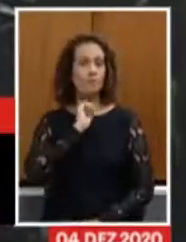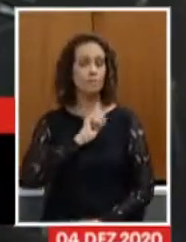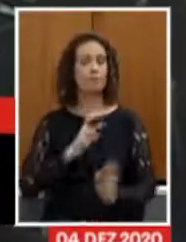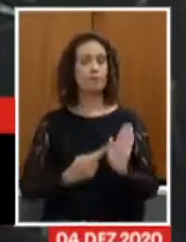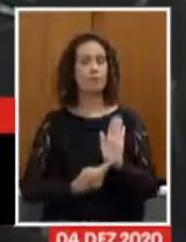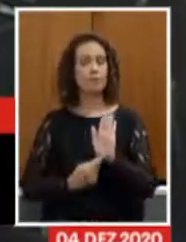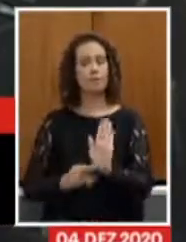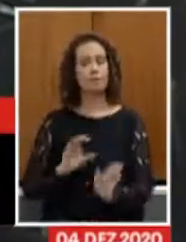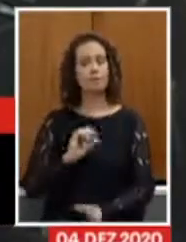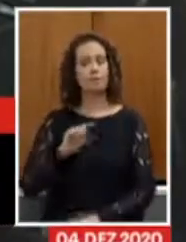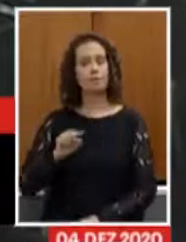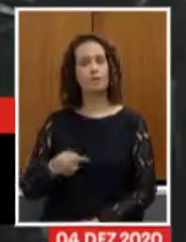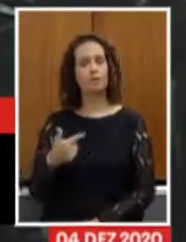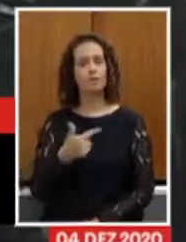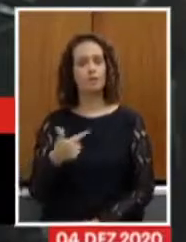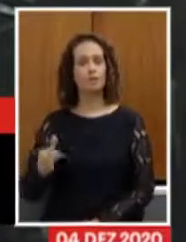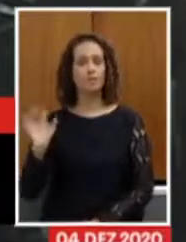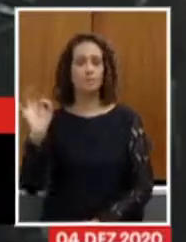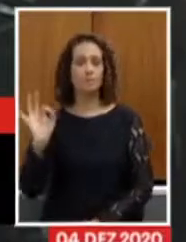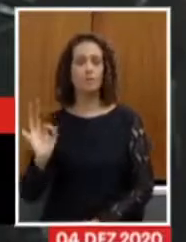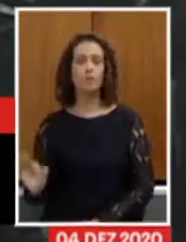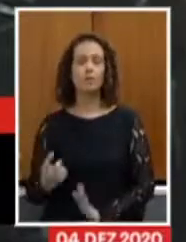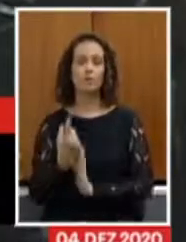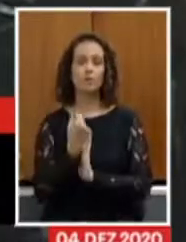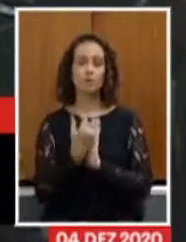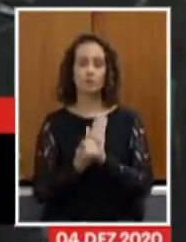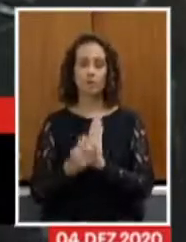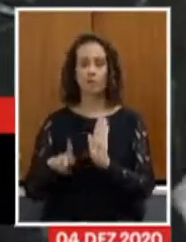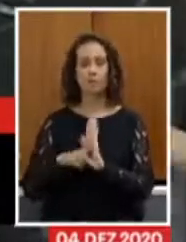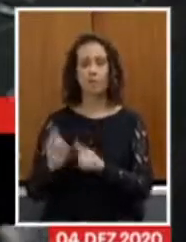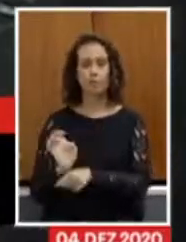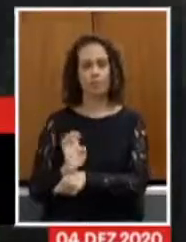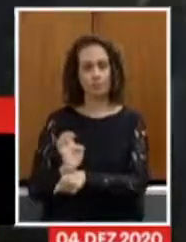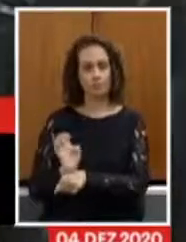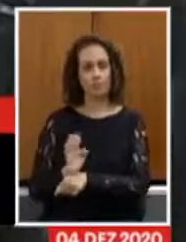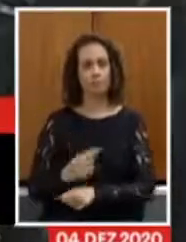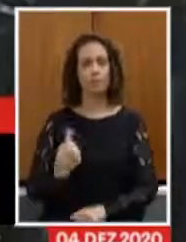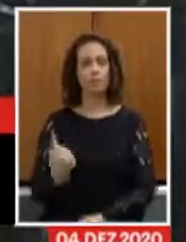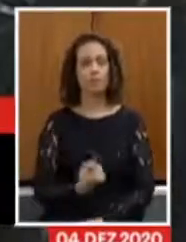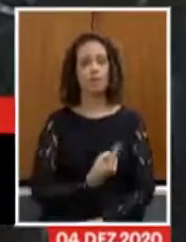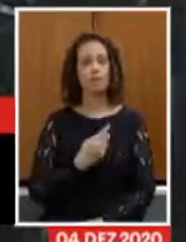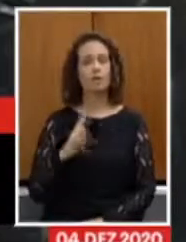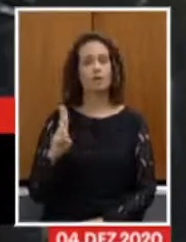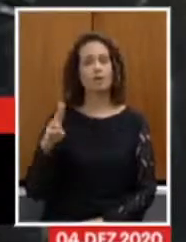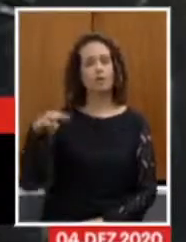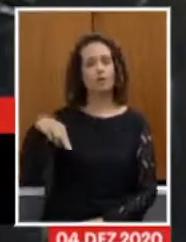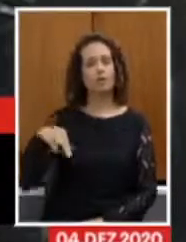representa 0,22% do orçamento do Estado. A nossa Unimontes,